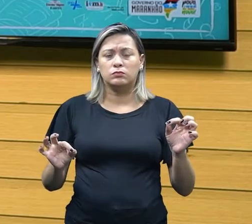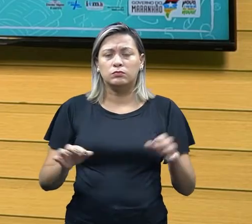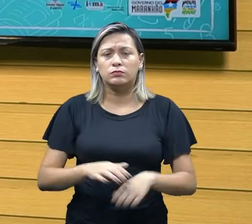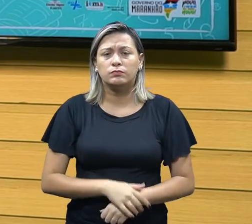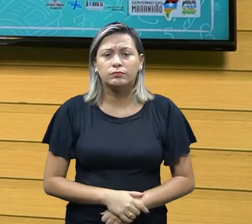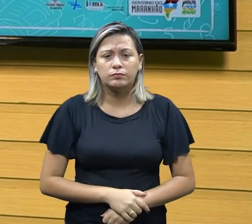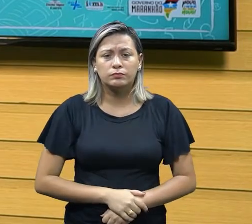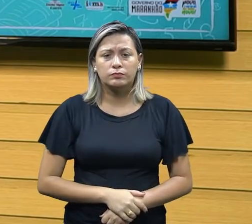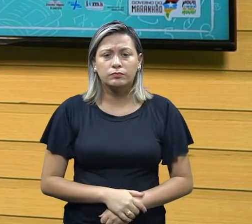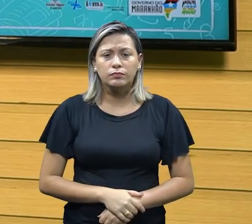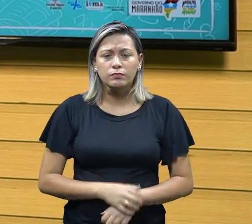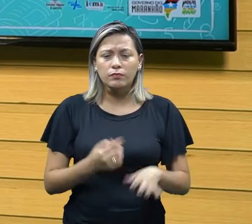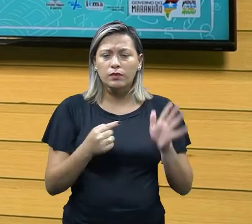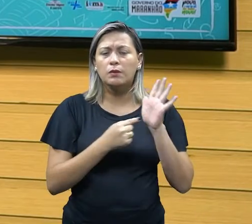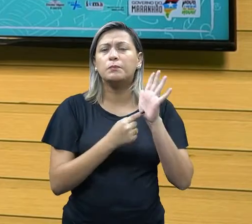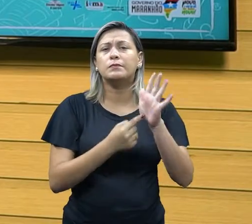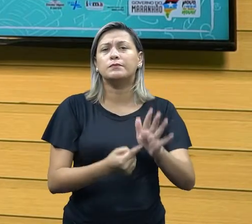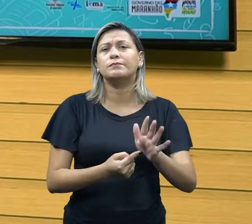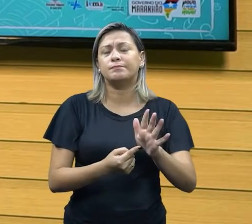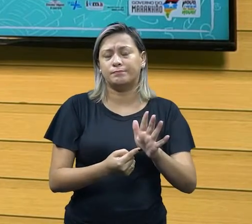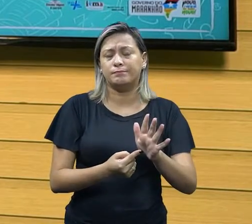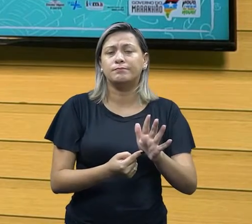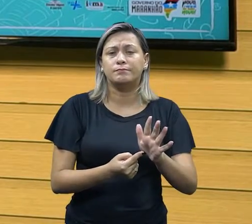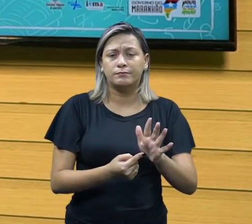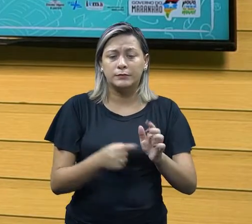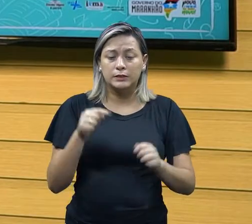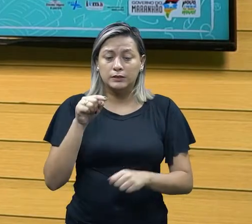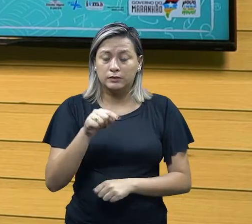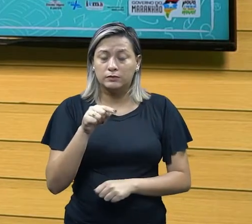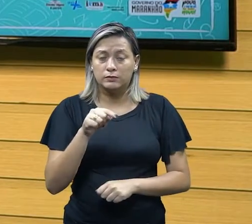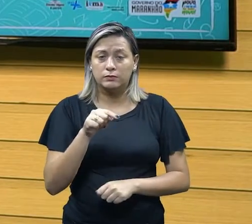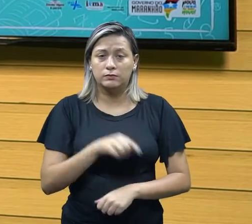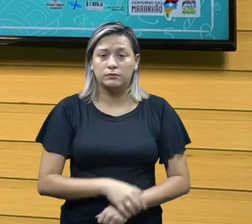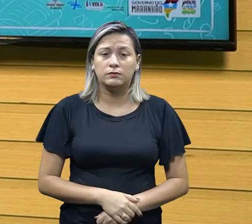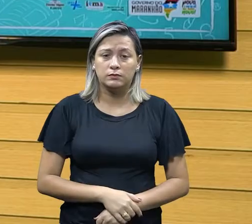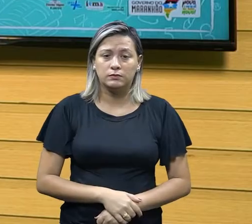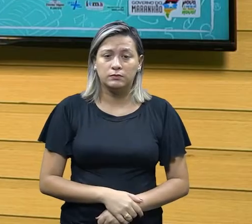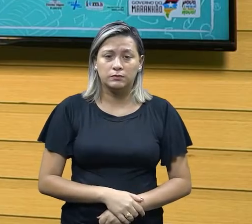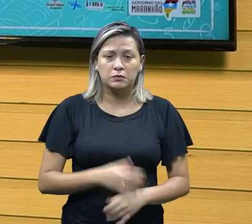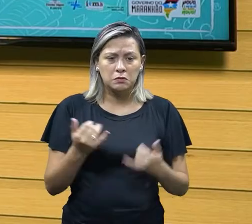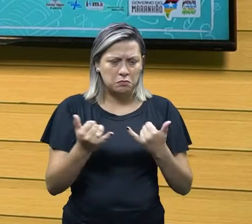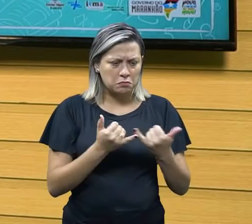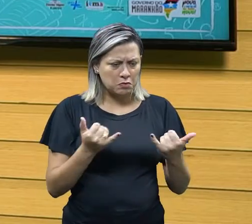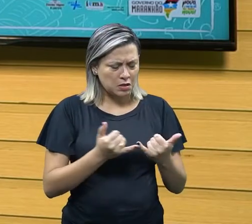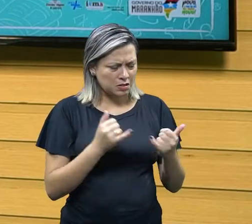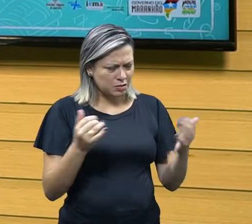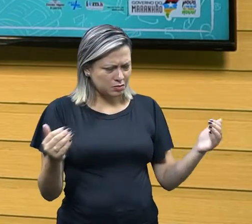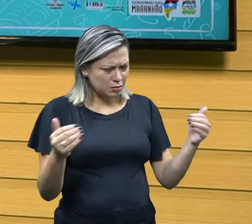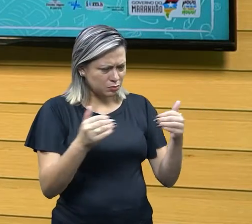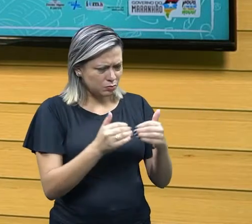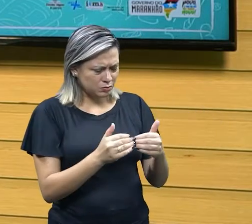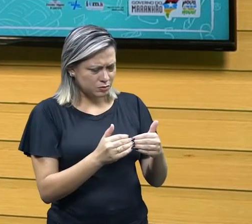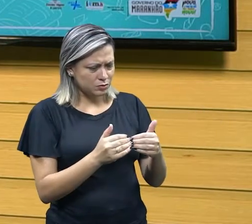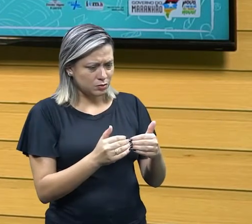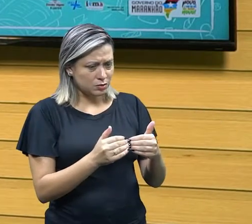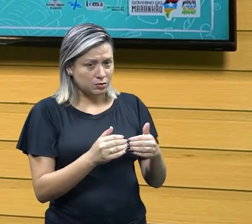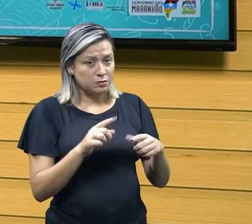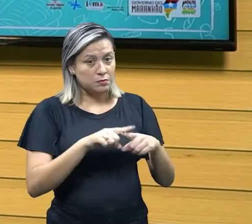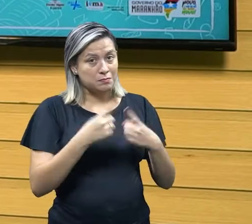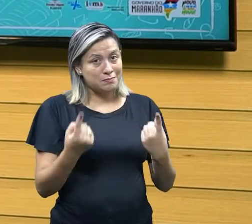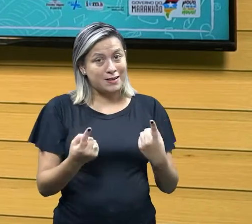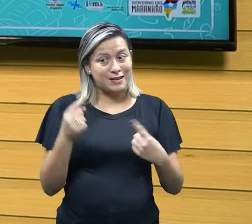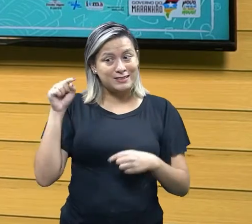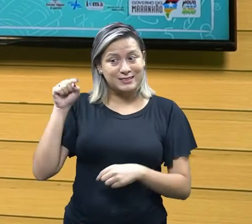pronto, aparentemente, naquele programa, parece que está tudo fechado. Já